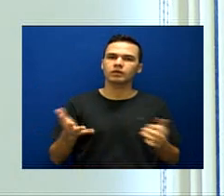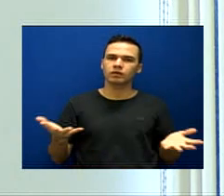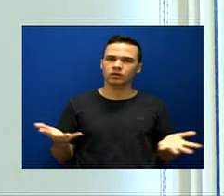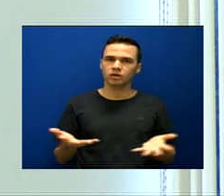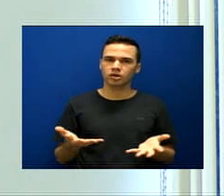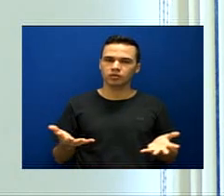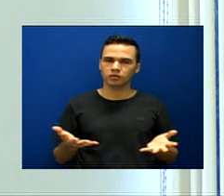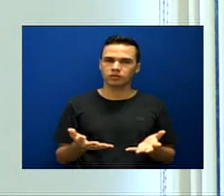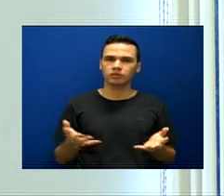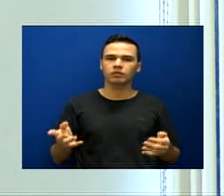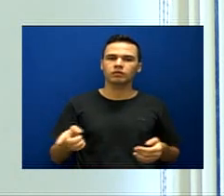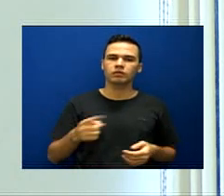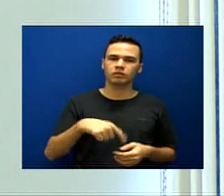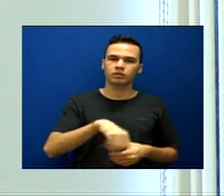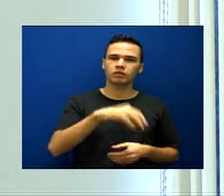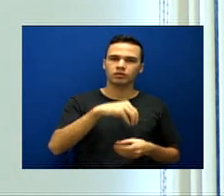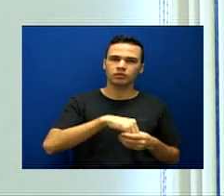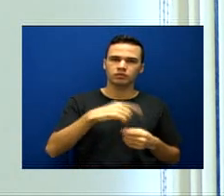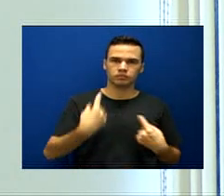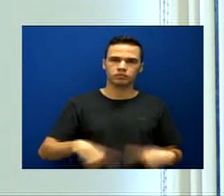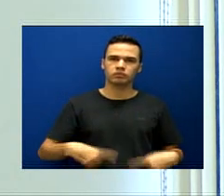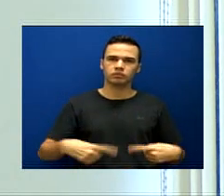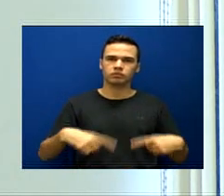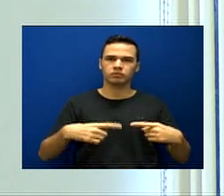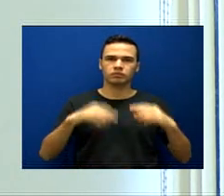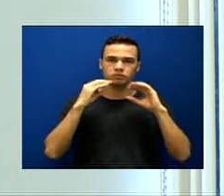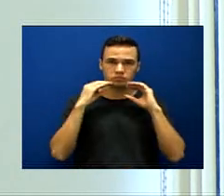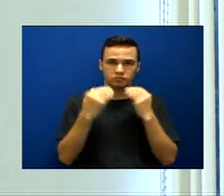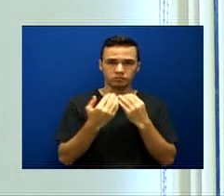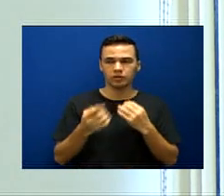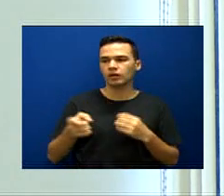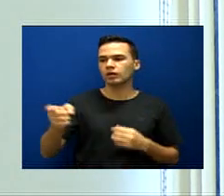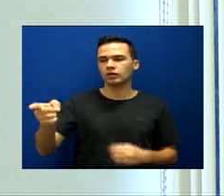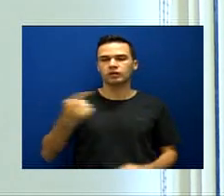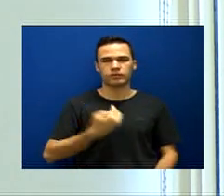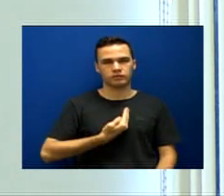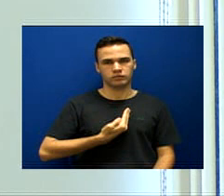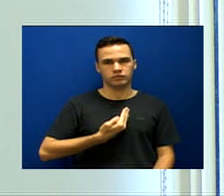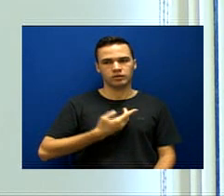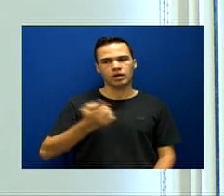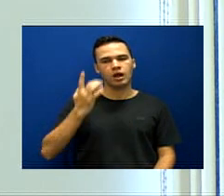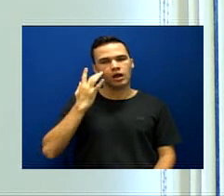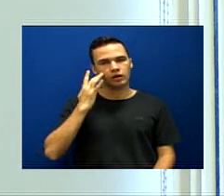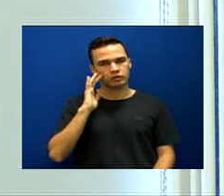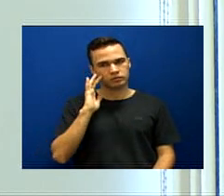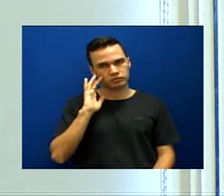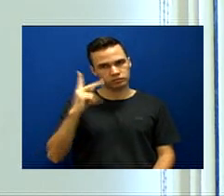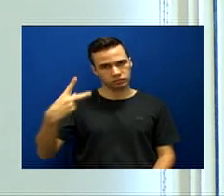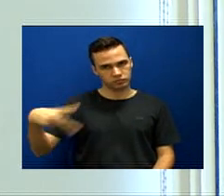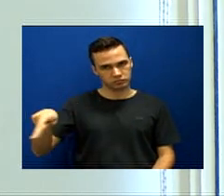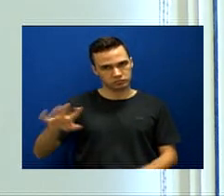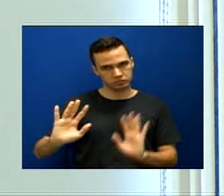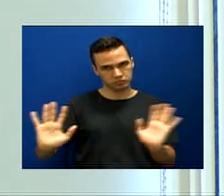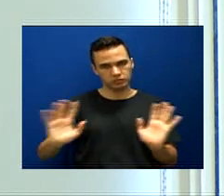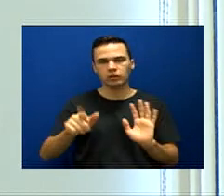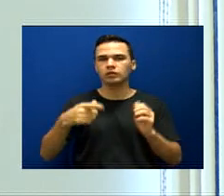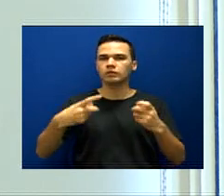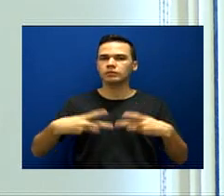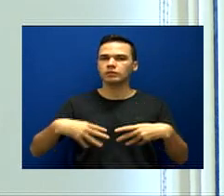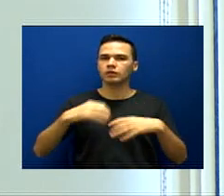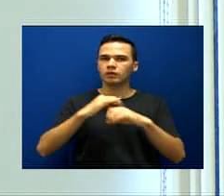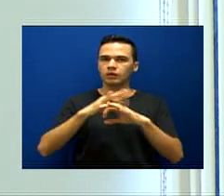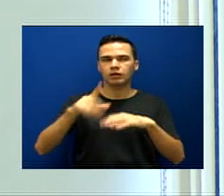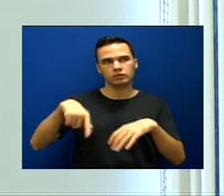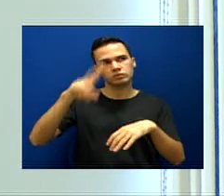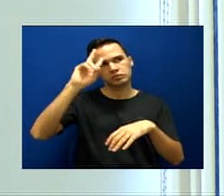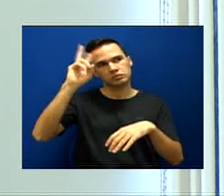estamos no parlamento, onde existe uma discussão democrática. Então, um colega que achar por bem, depois de melhor explicado,